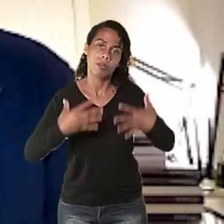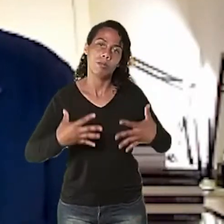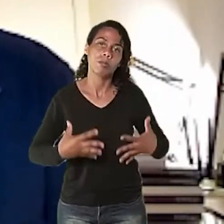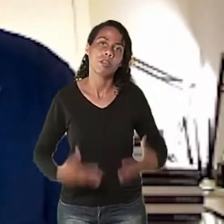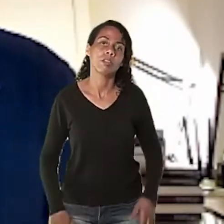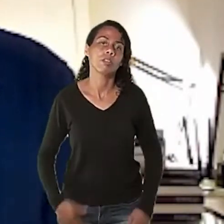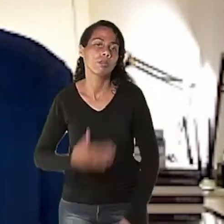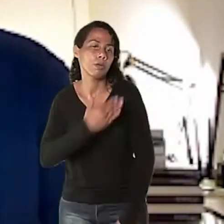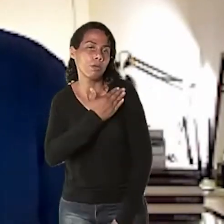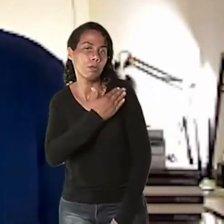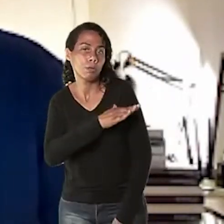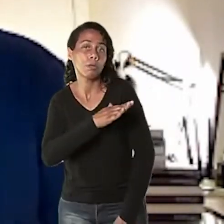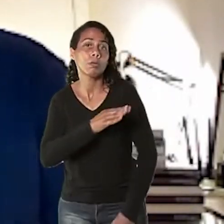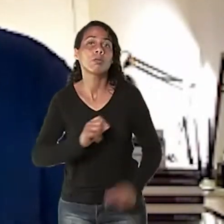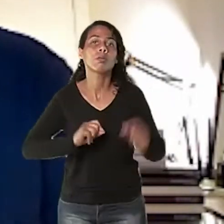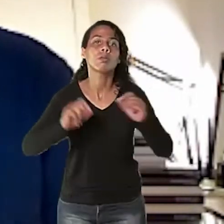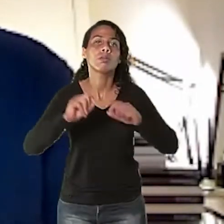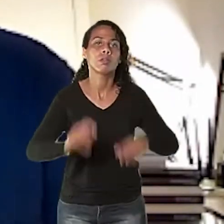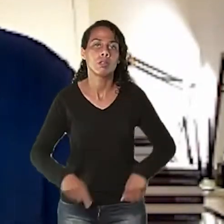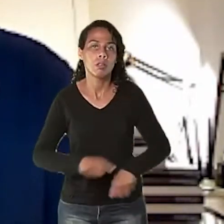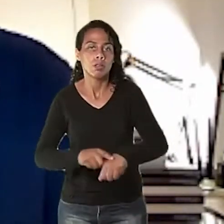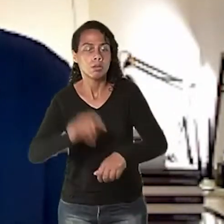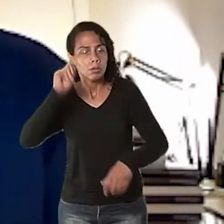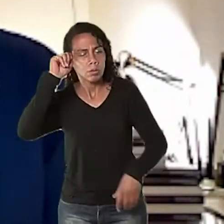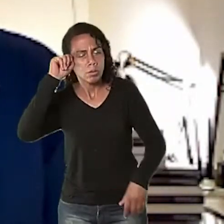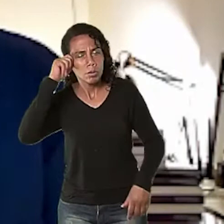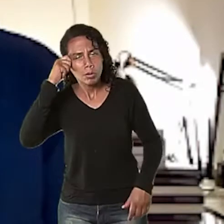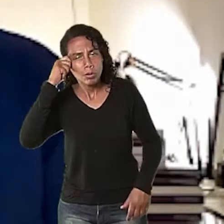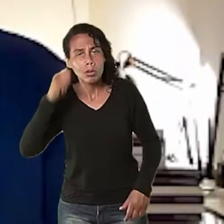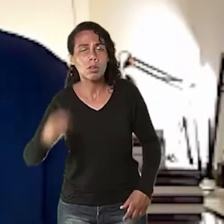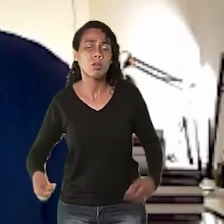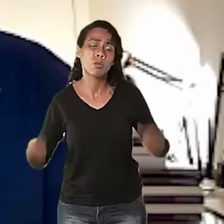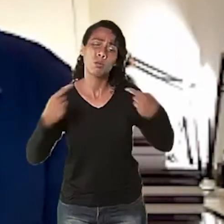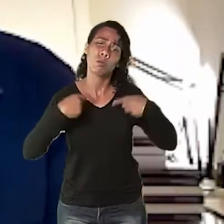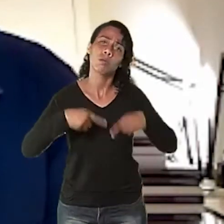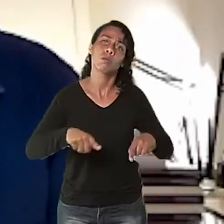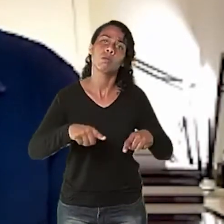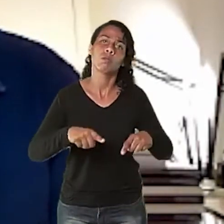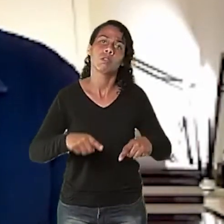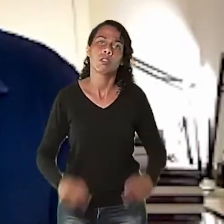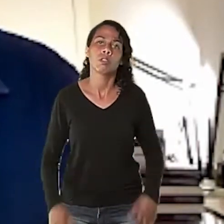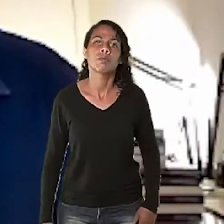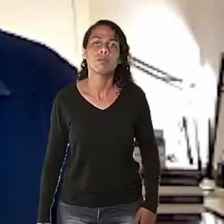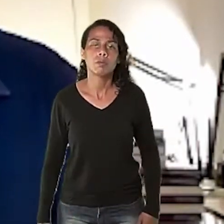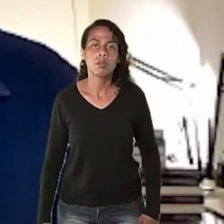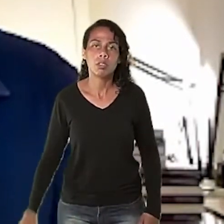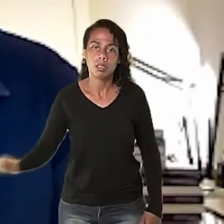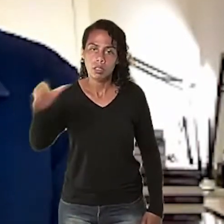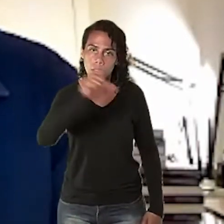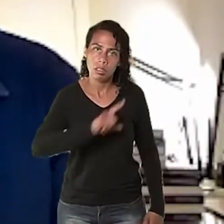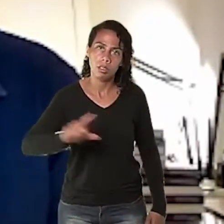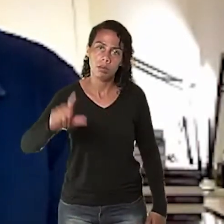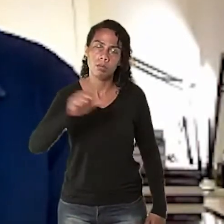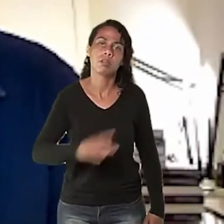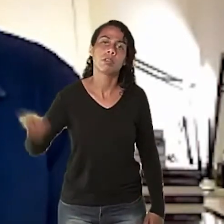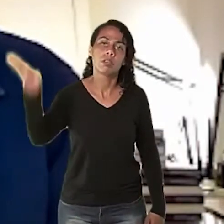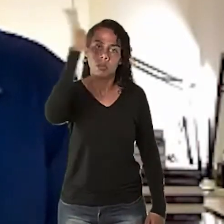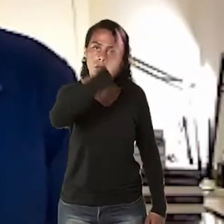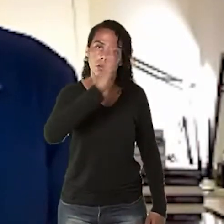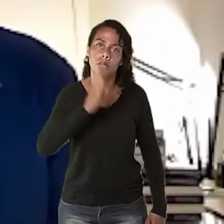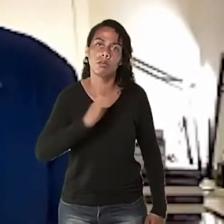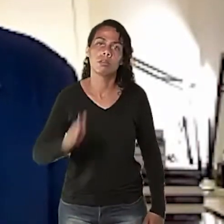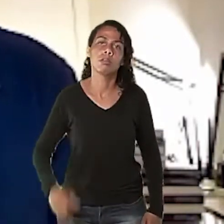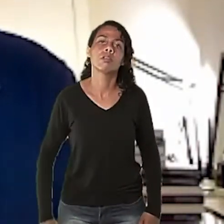mais sutil de colocar as coisas, sabe? E eu acho que a crônica brasileira ensina isso um pouco, e eu acho que a gente perdeu um pouco